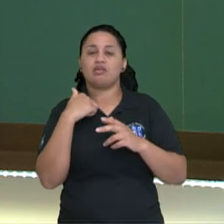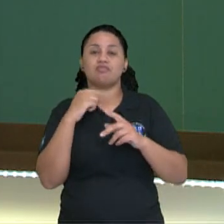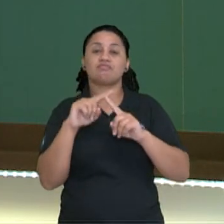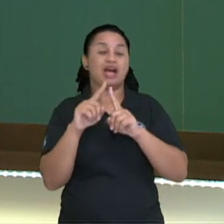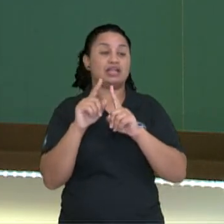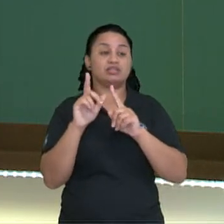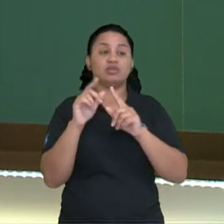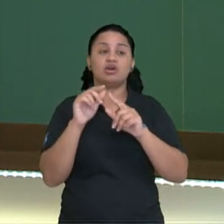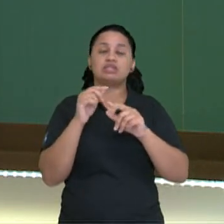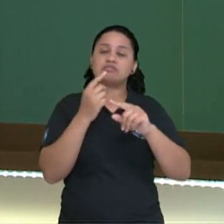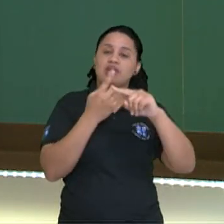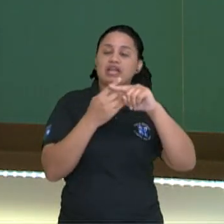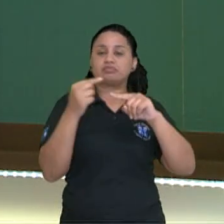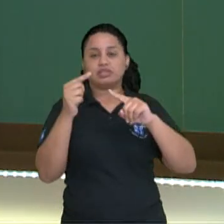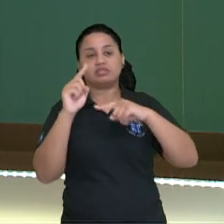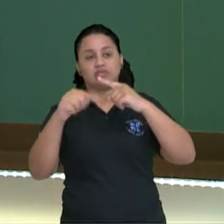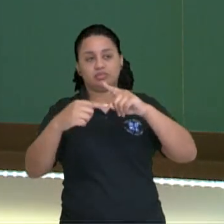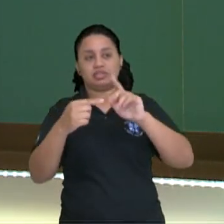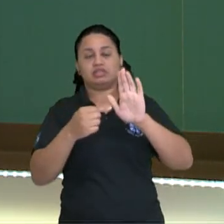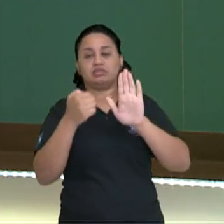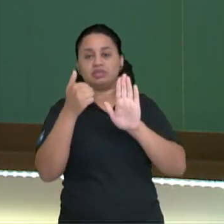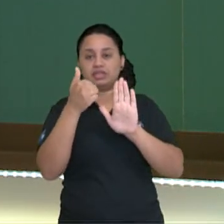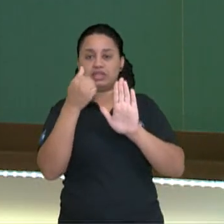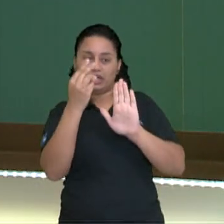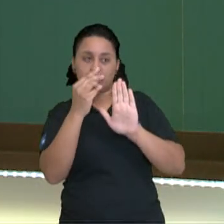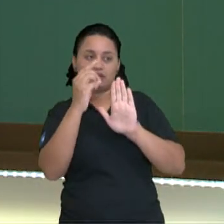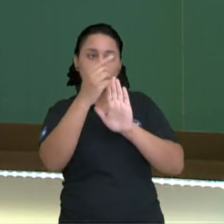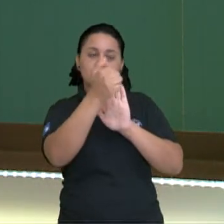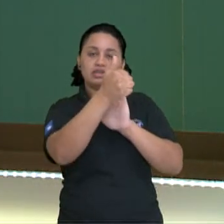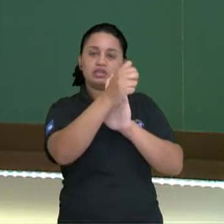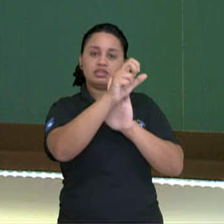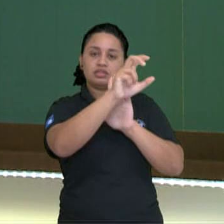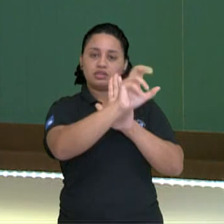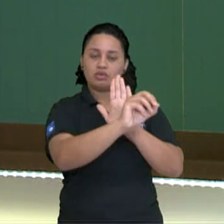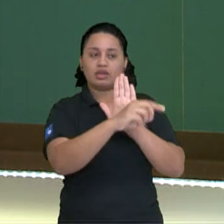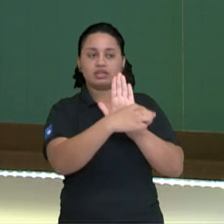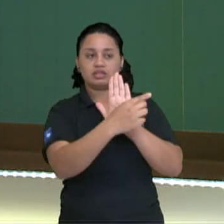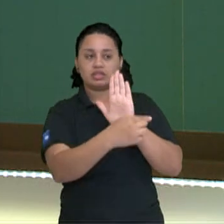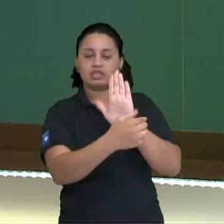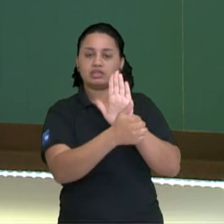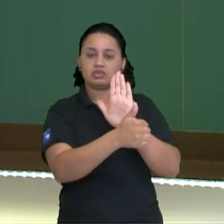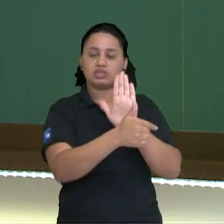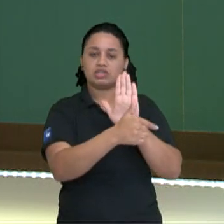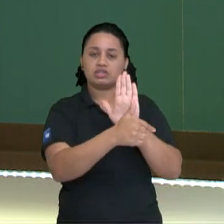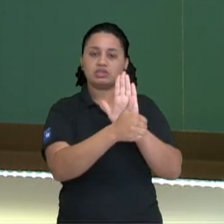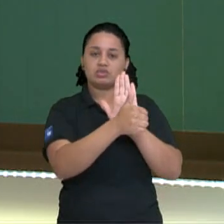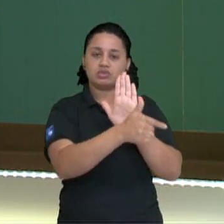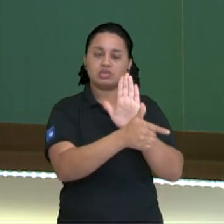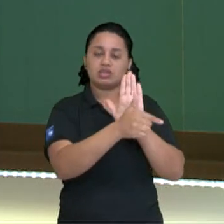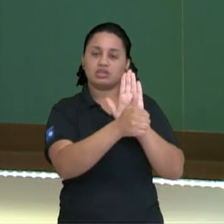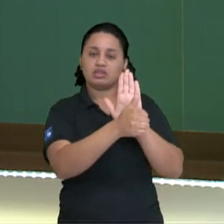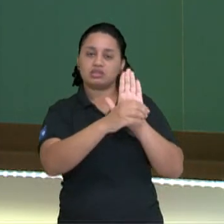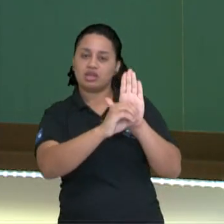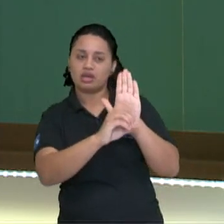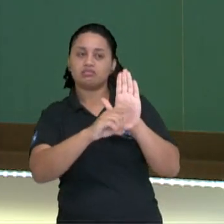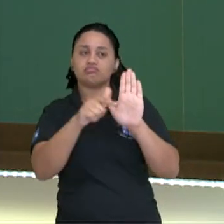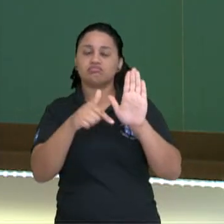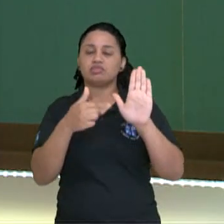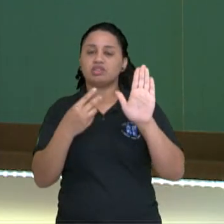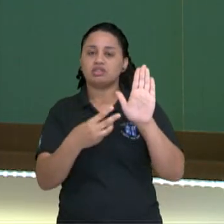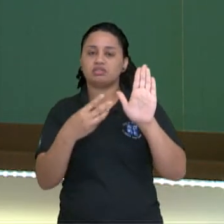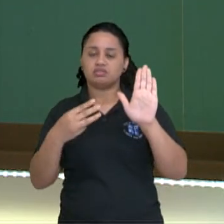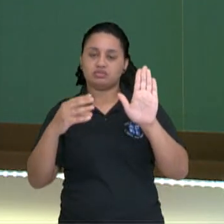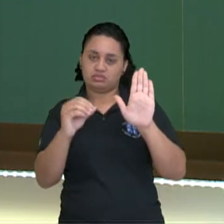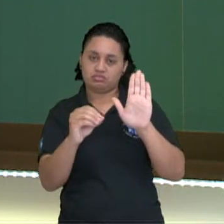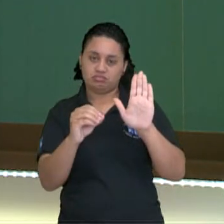150, 210 e 330 terão relações de seno, cosseno e tangente com o mesmo módulo do